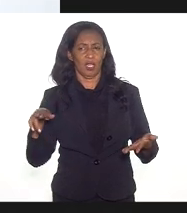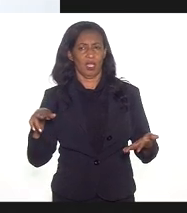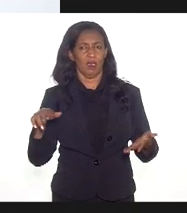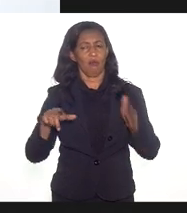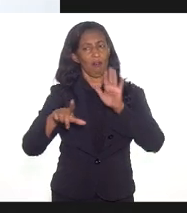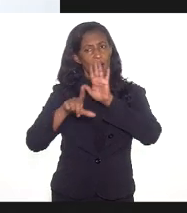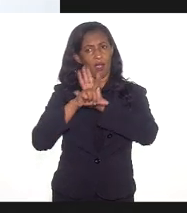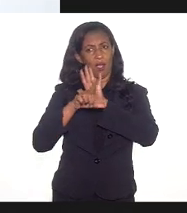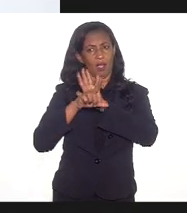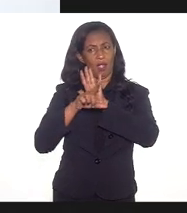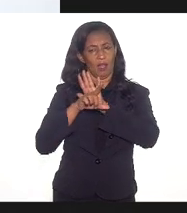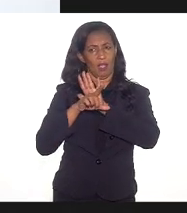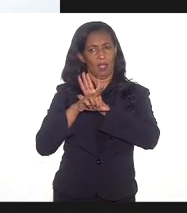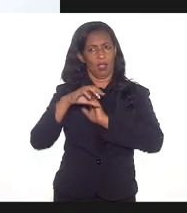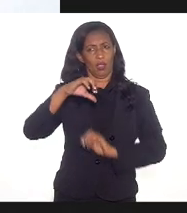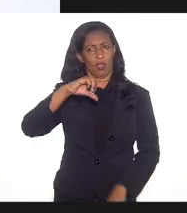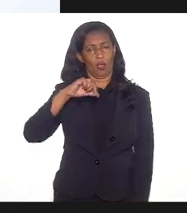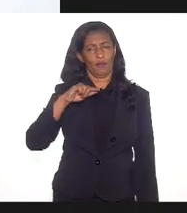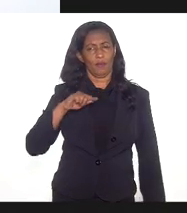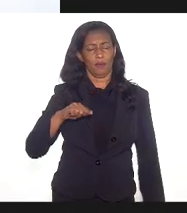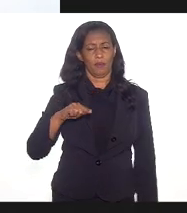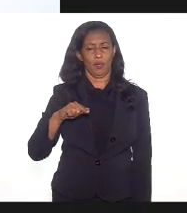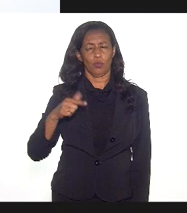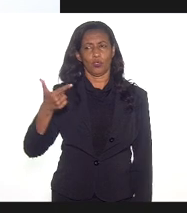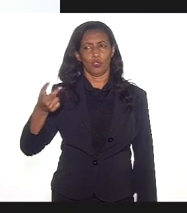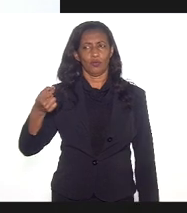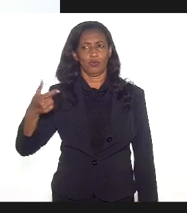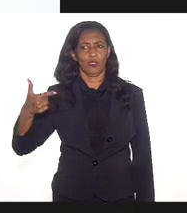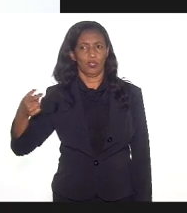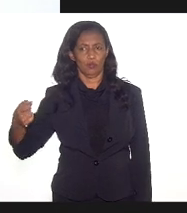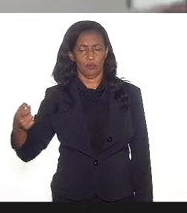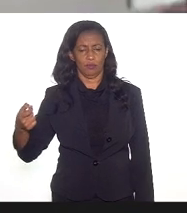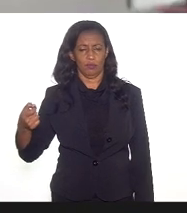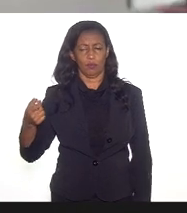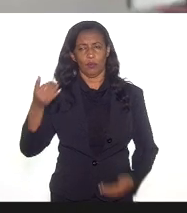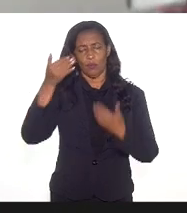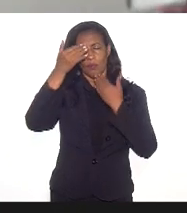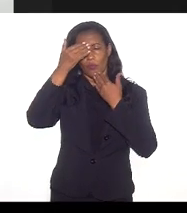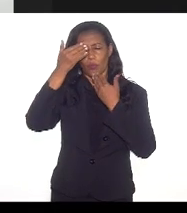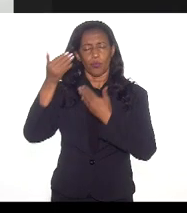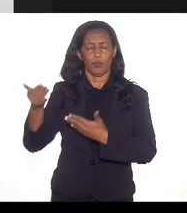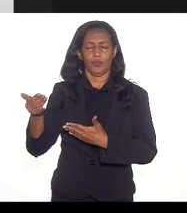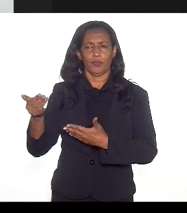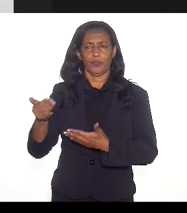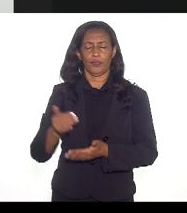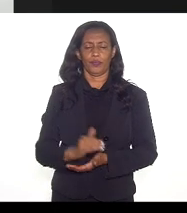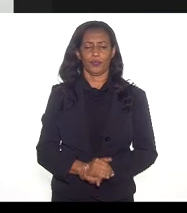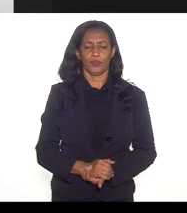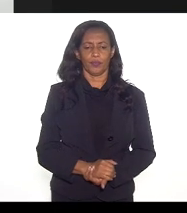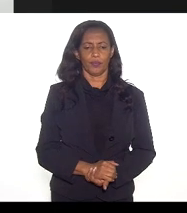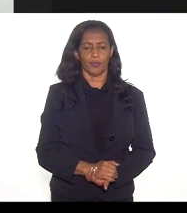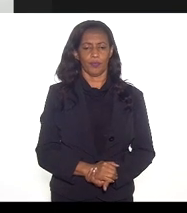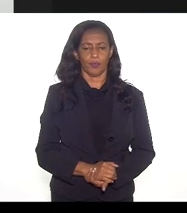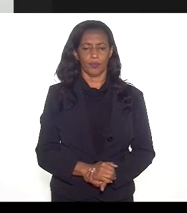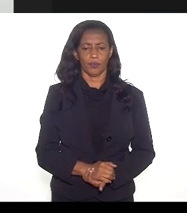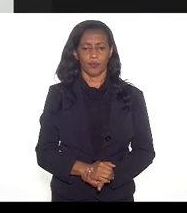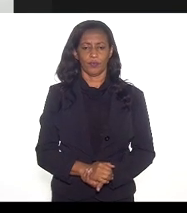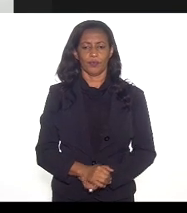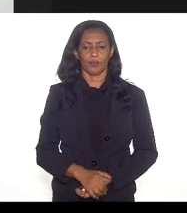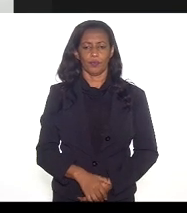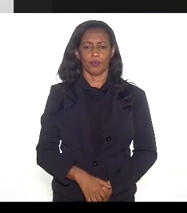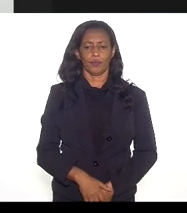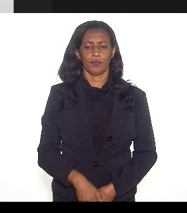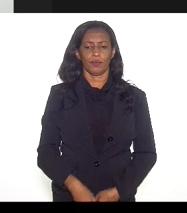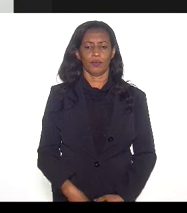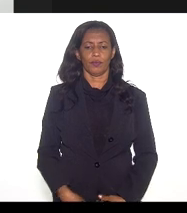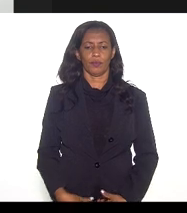9.146 de 2020. Muito obrigada. Obrigado, Bete. Passo a palavra agora para o